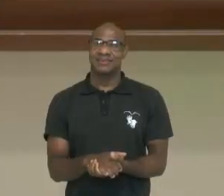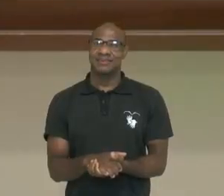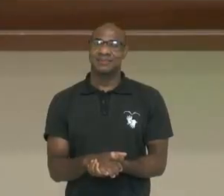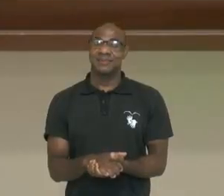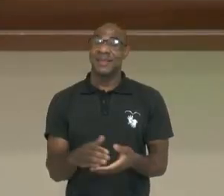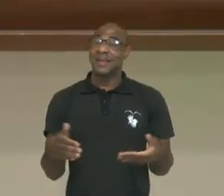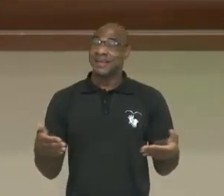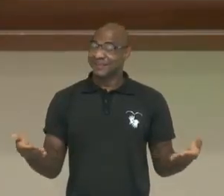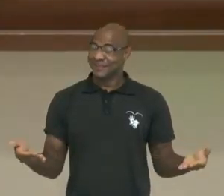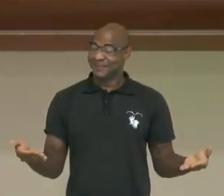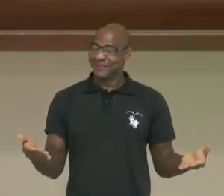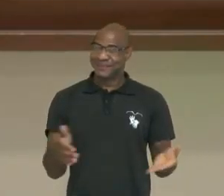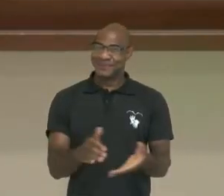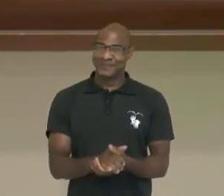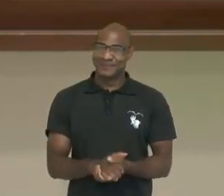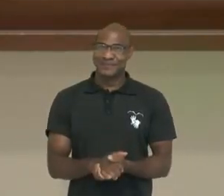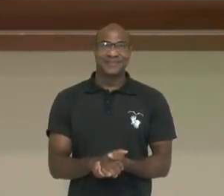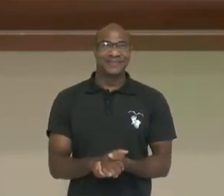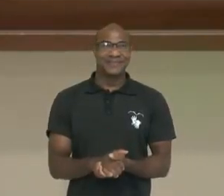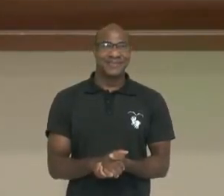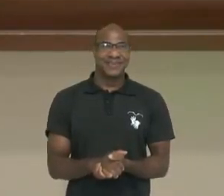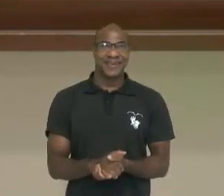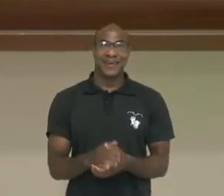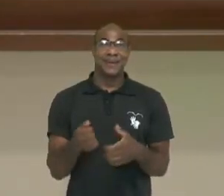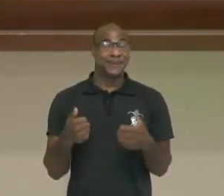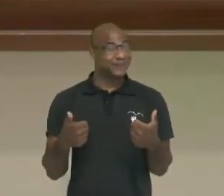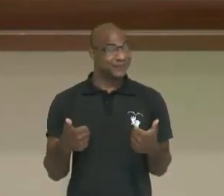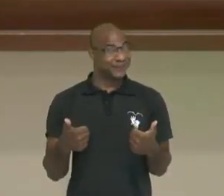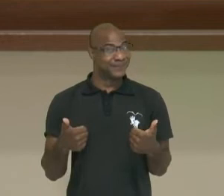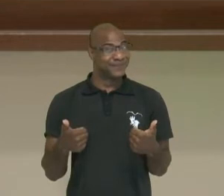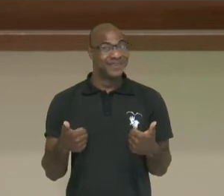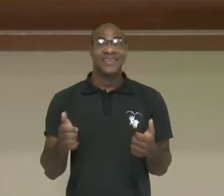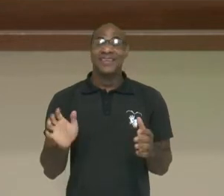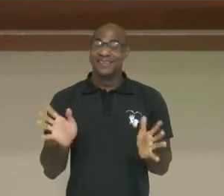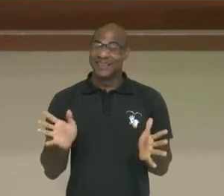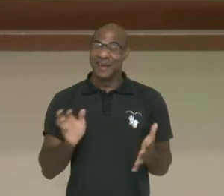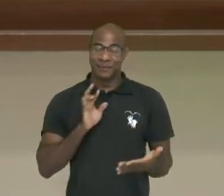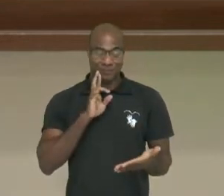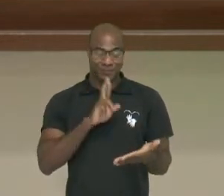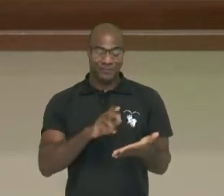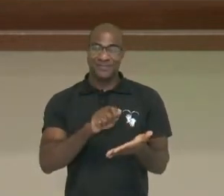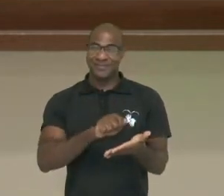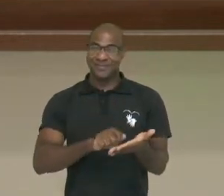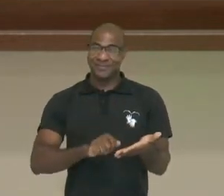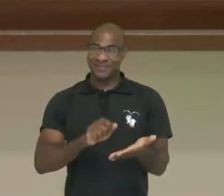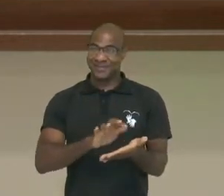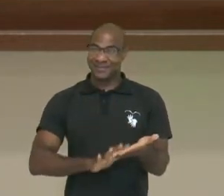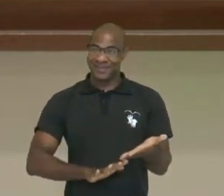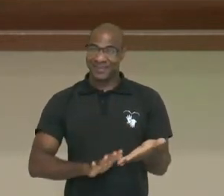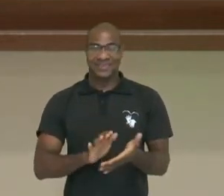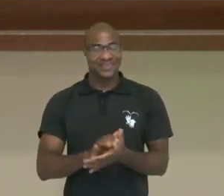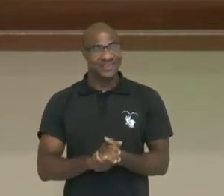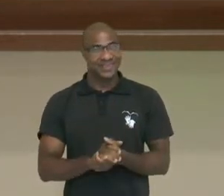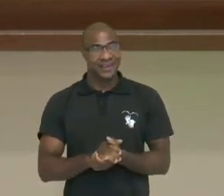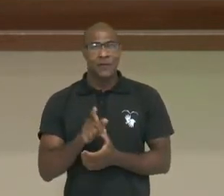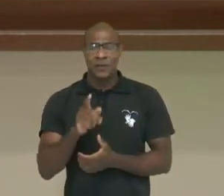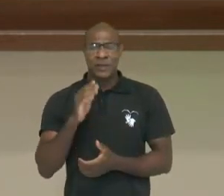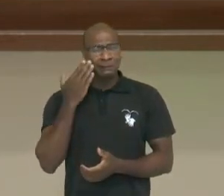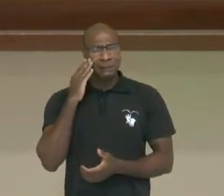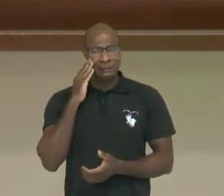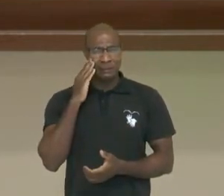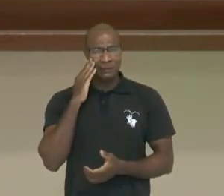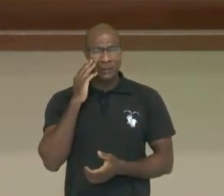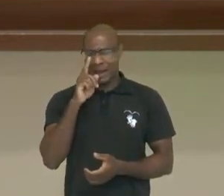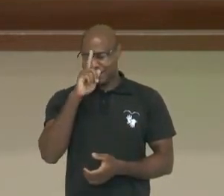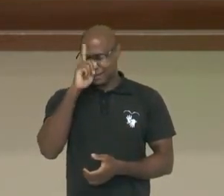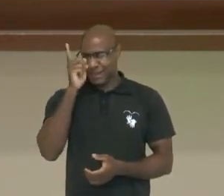E aí, meu querido, e aí, minha querida, belezinha? Já resolveram o exercício? Vamos lá, você entendeu então a ideia